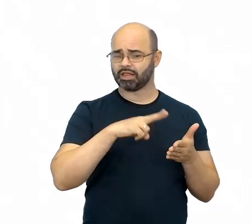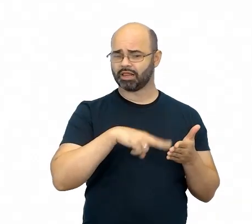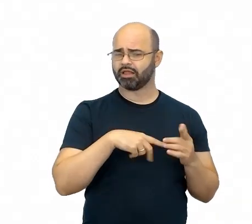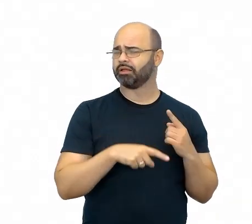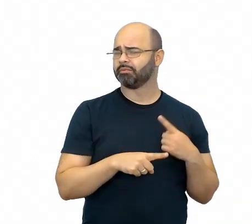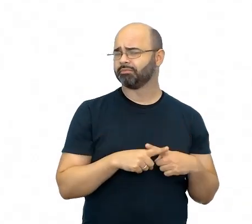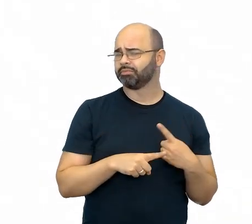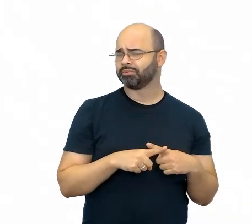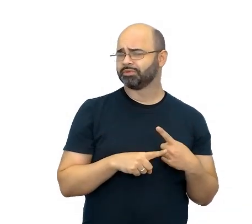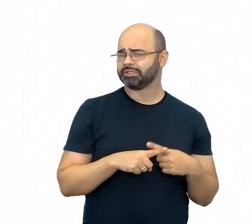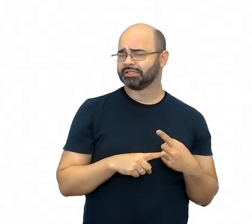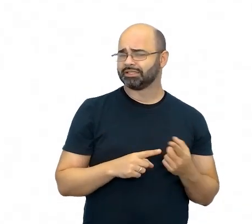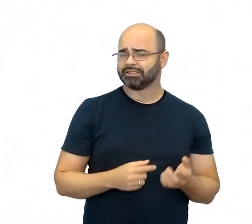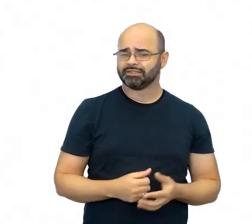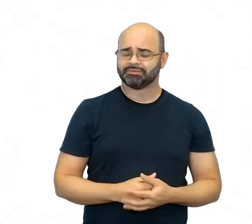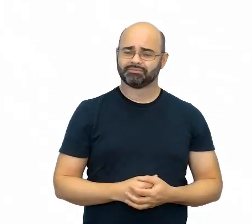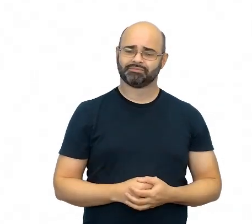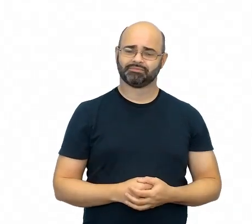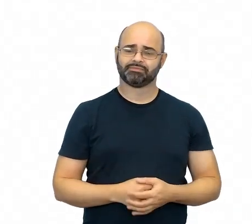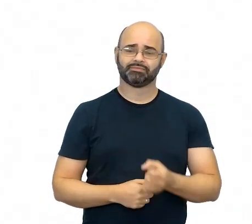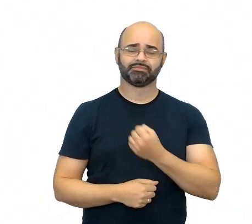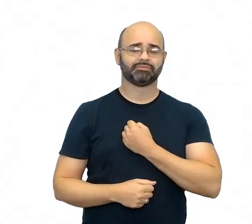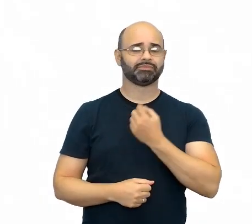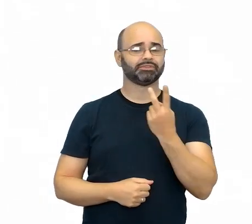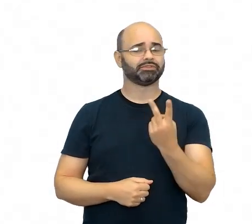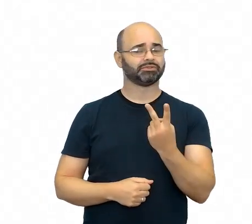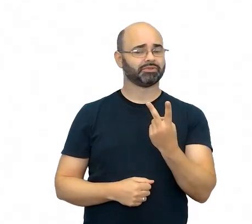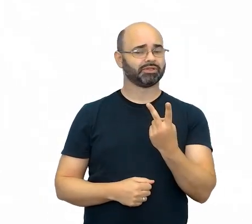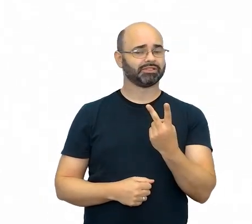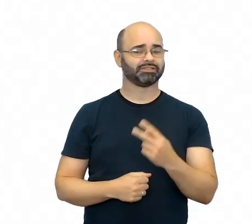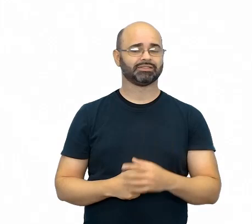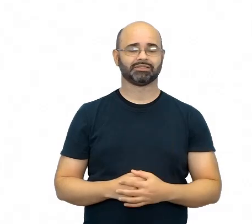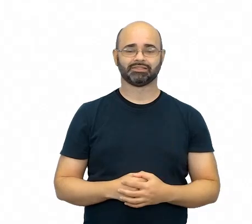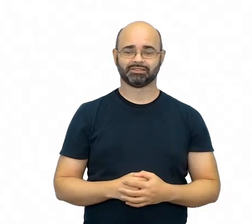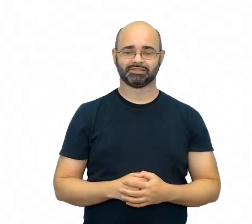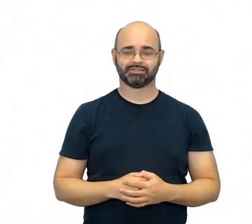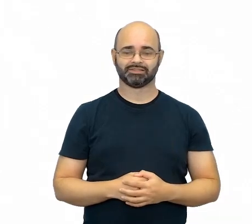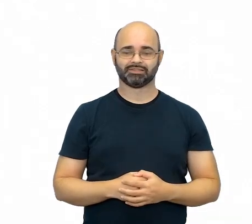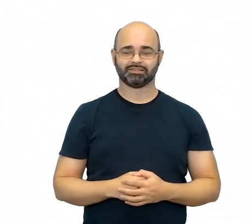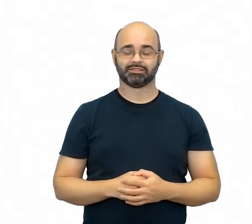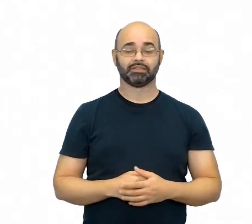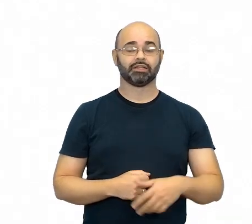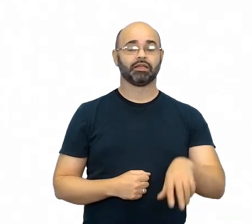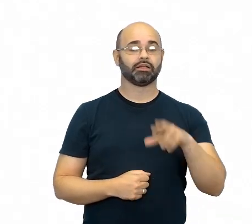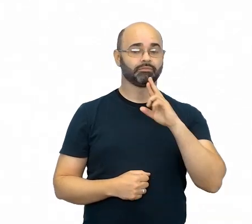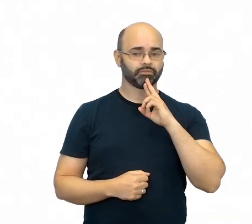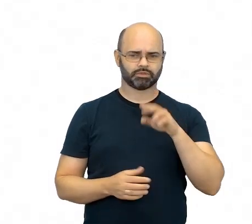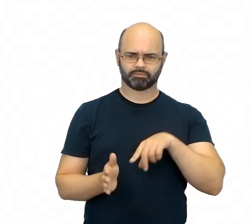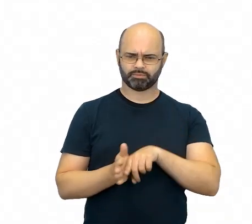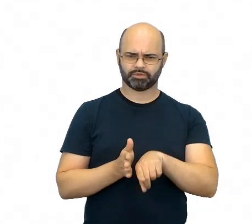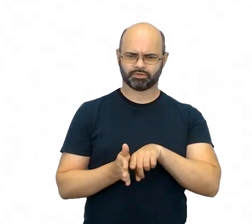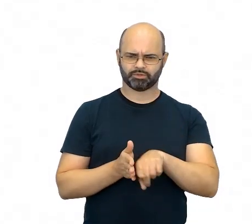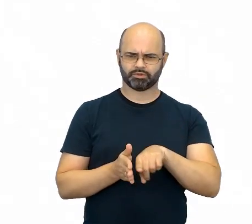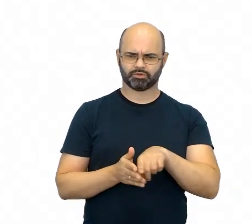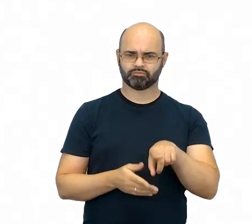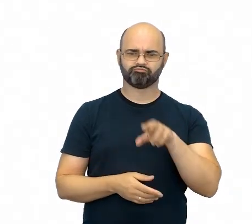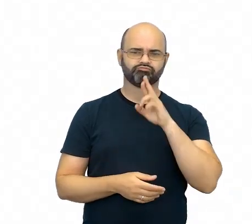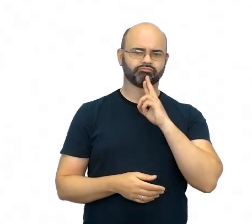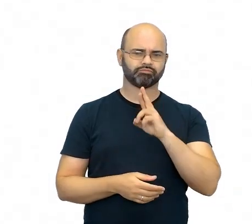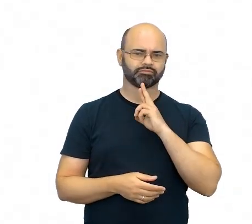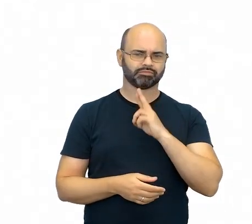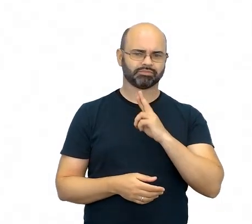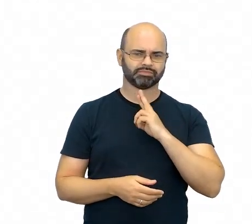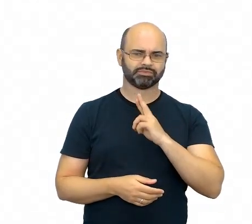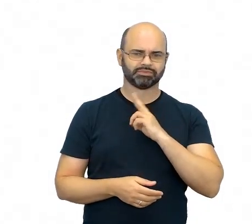2, responder pergunta que aciona conhecimento prévios sobre jornais,